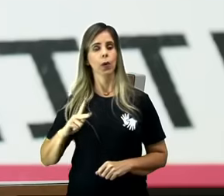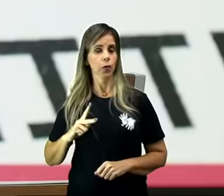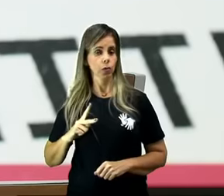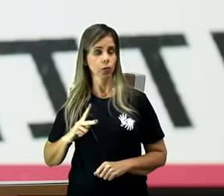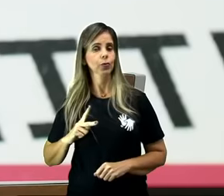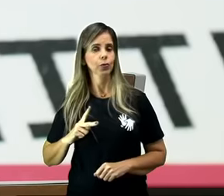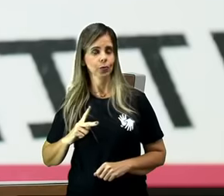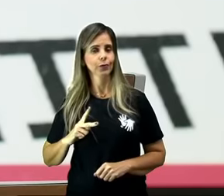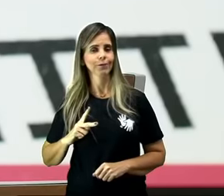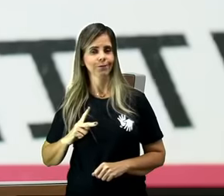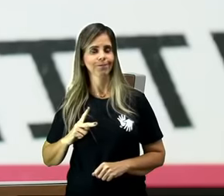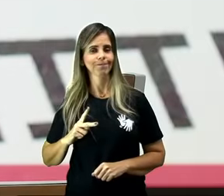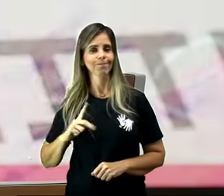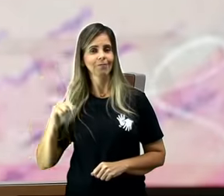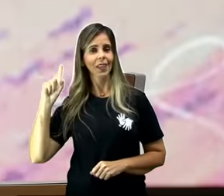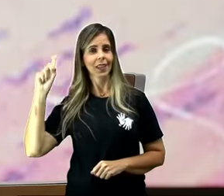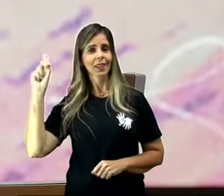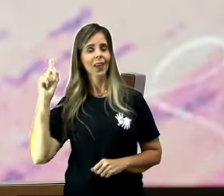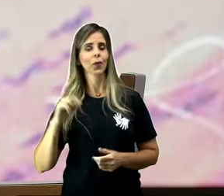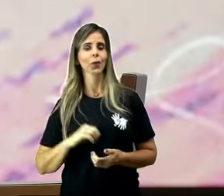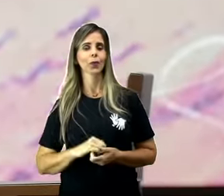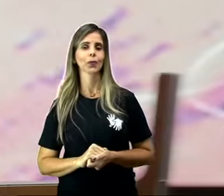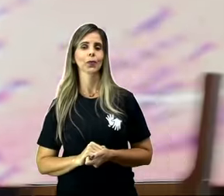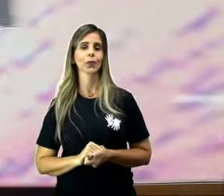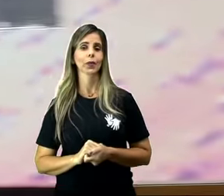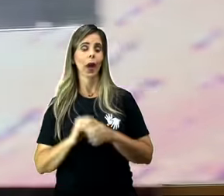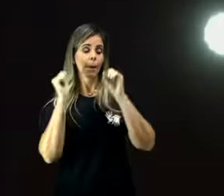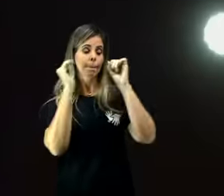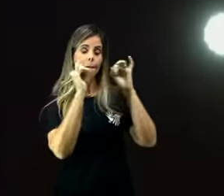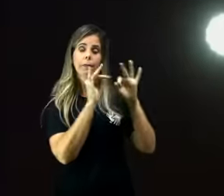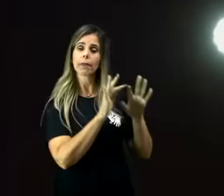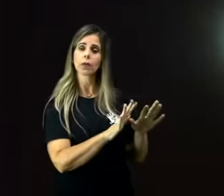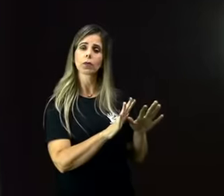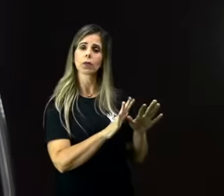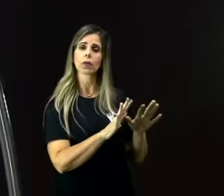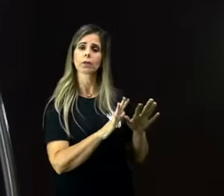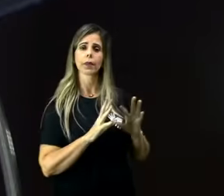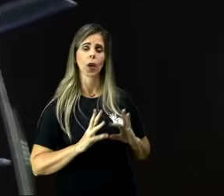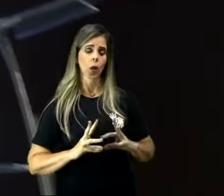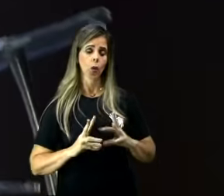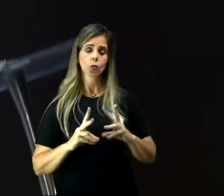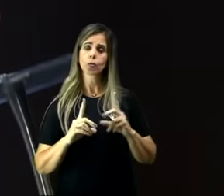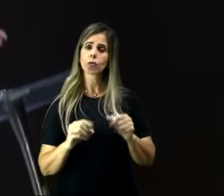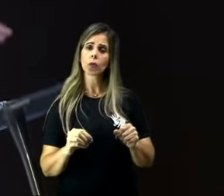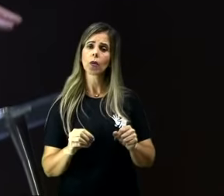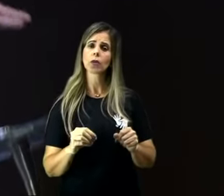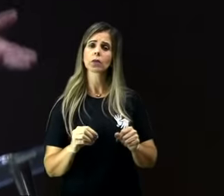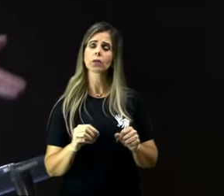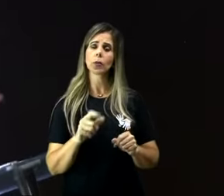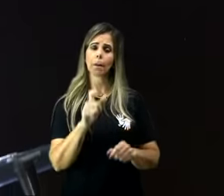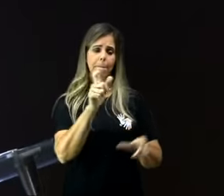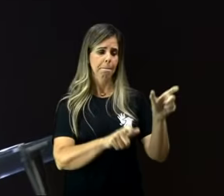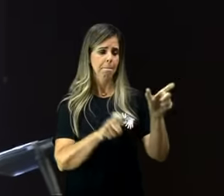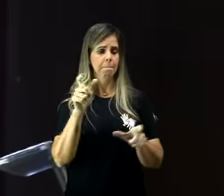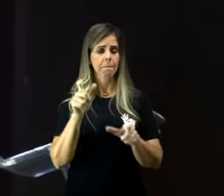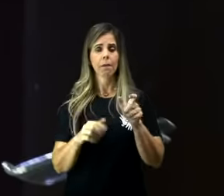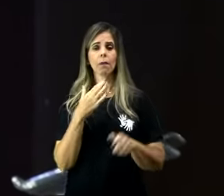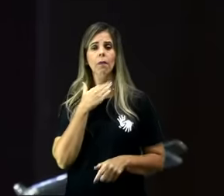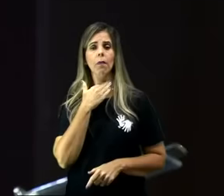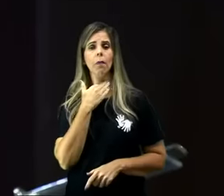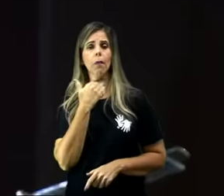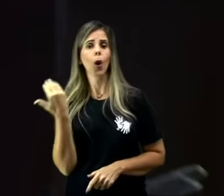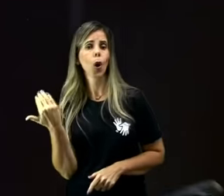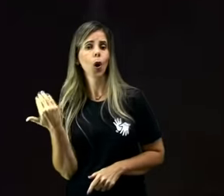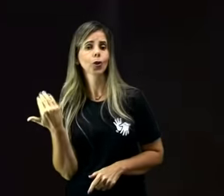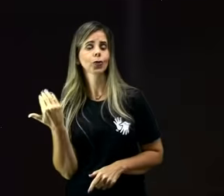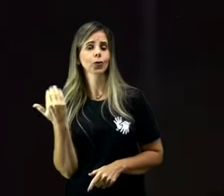É ou não é? Todos, não é, Pedro? Os caras morreram de um jeito que você fala assim: impossível ter glória nessa morte.